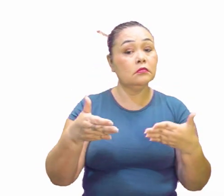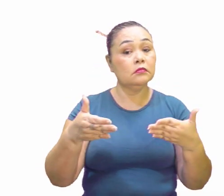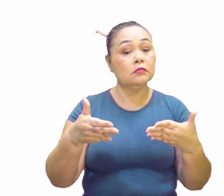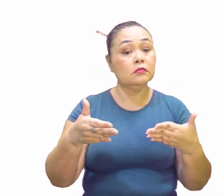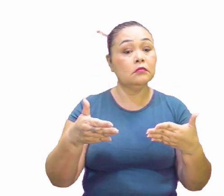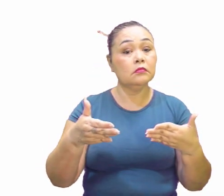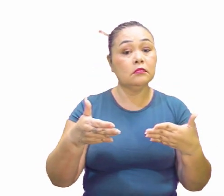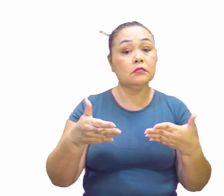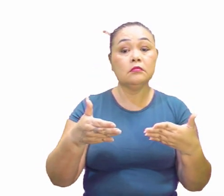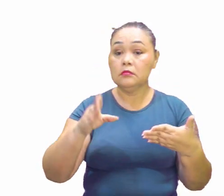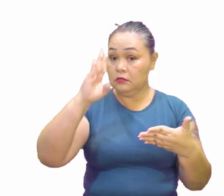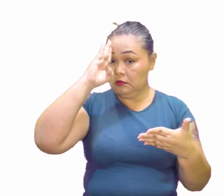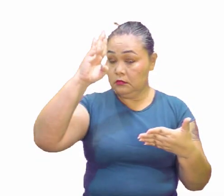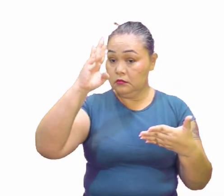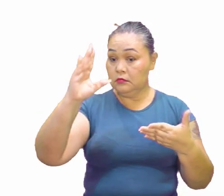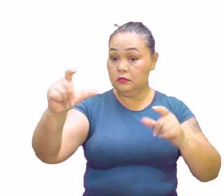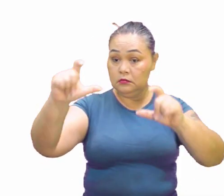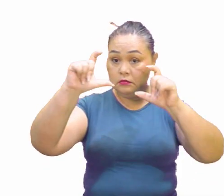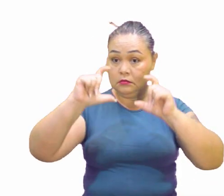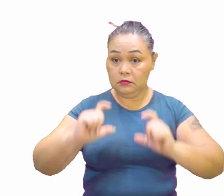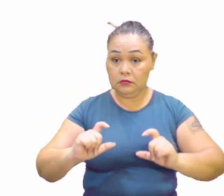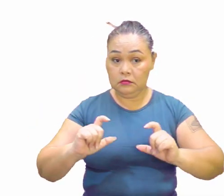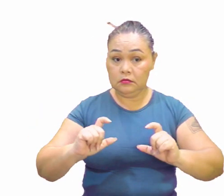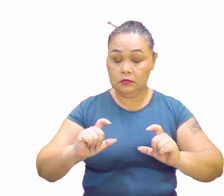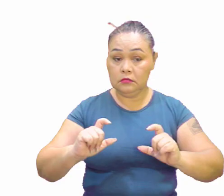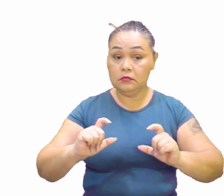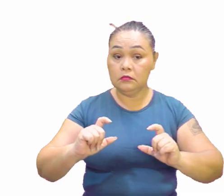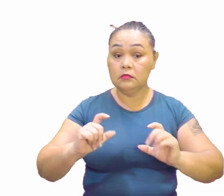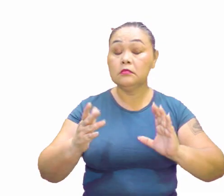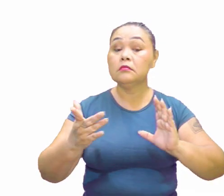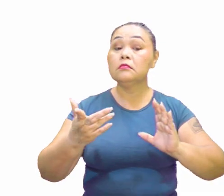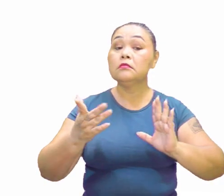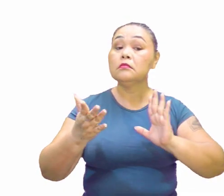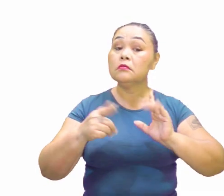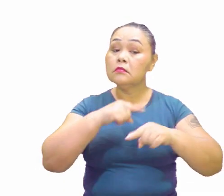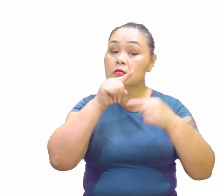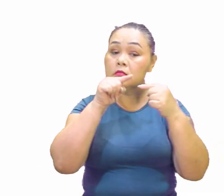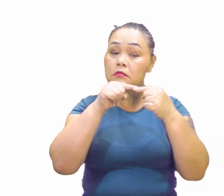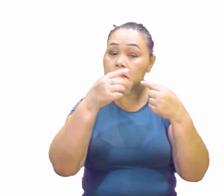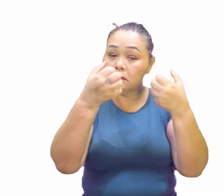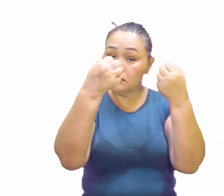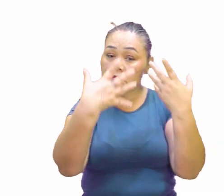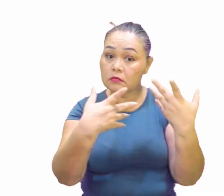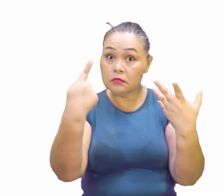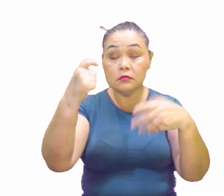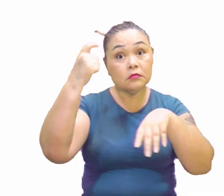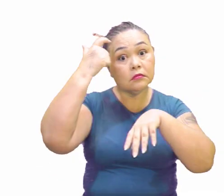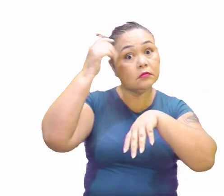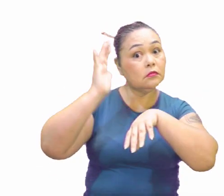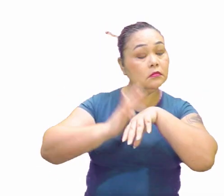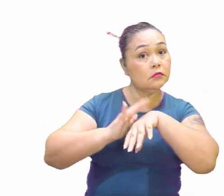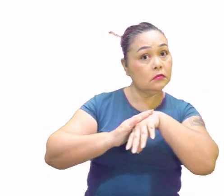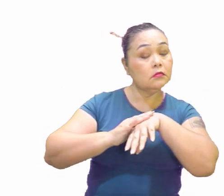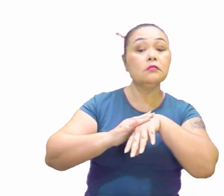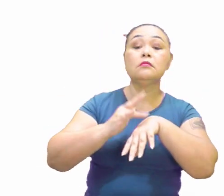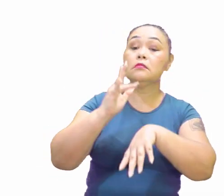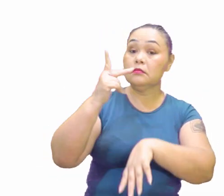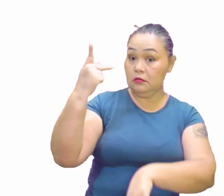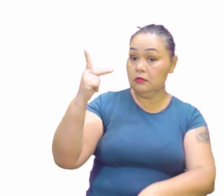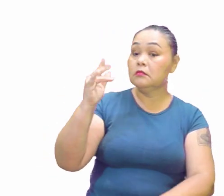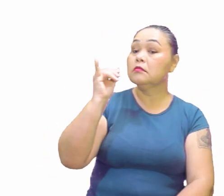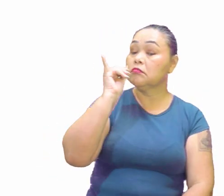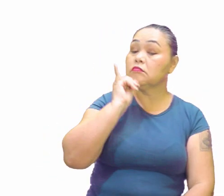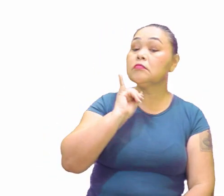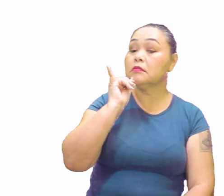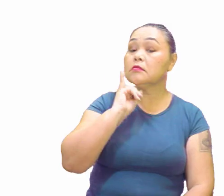como foco principal do seu parágrafo, tendo o propósito de justificar a sua ideia. Esse